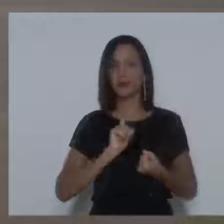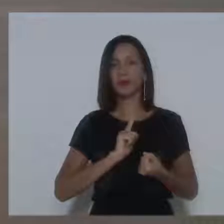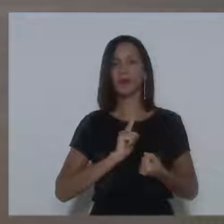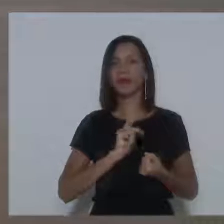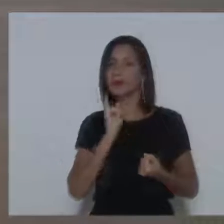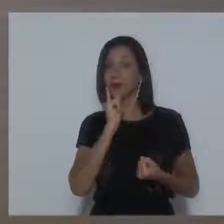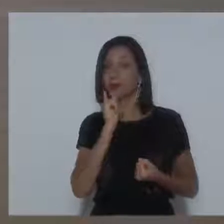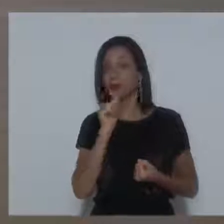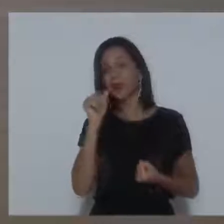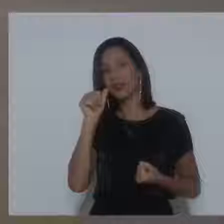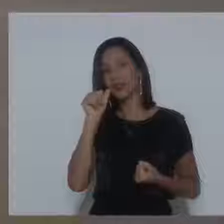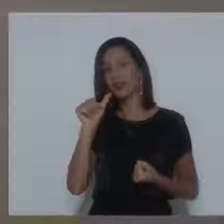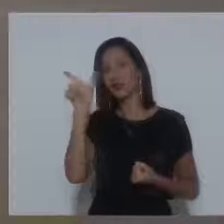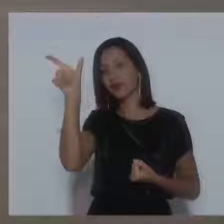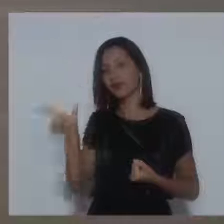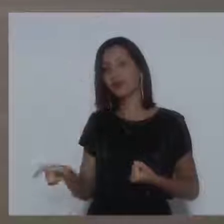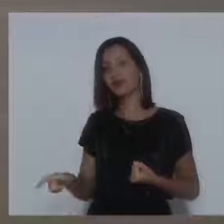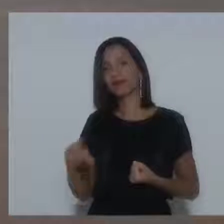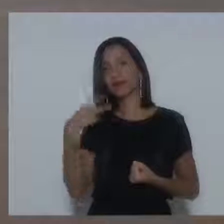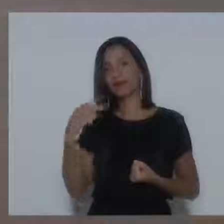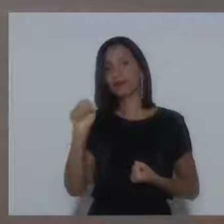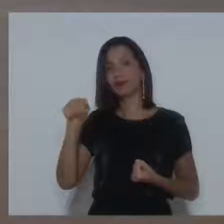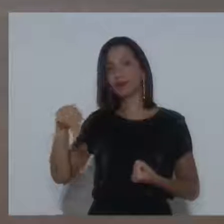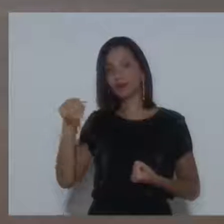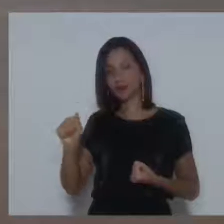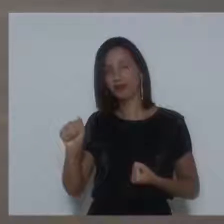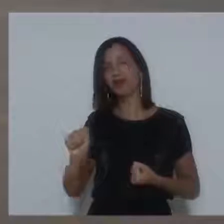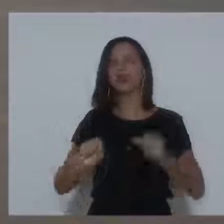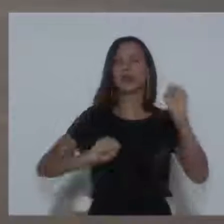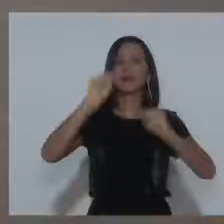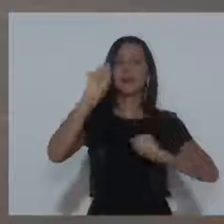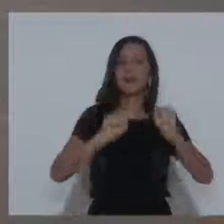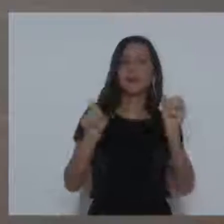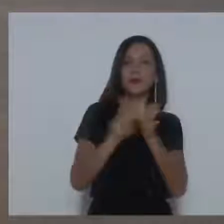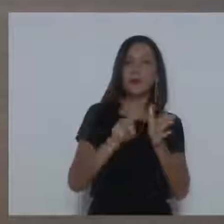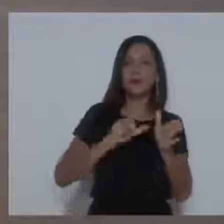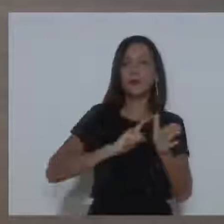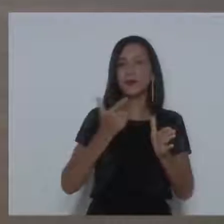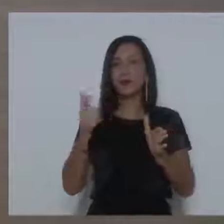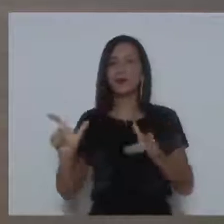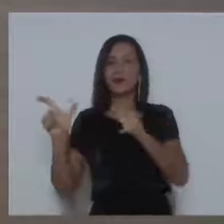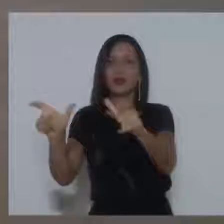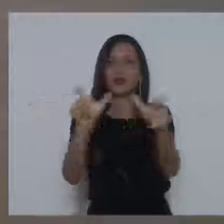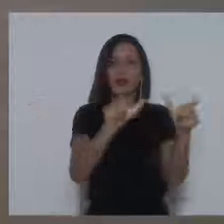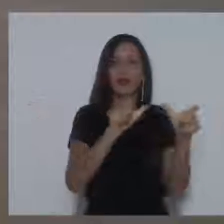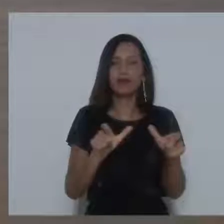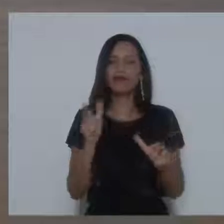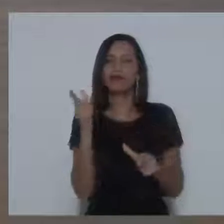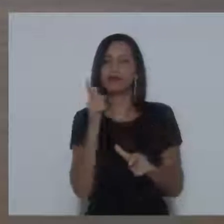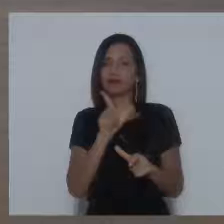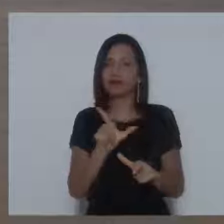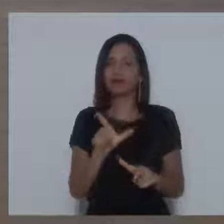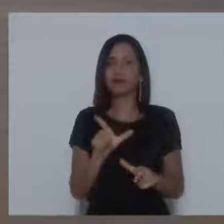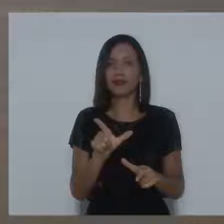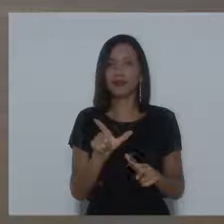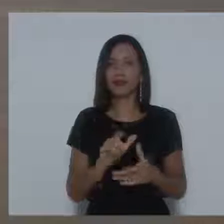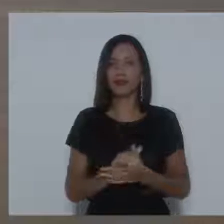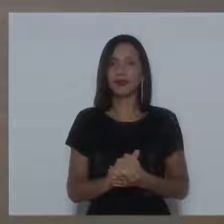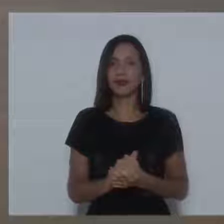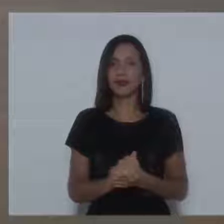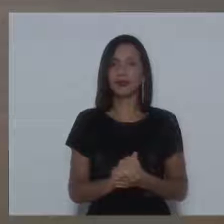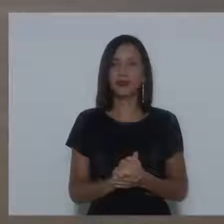por exemplo, falou que todo empreendimento na região da Capela, ou qualquer outra região que faça